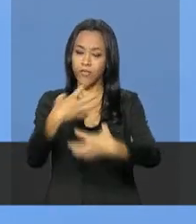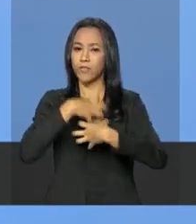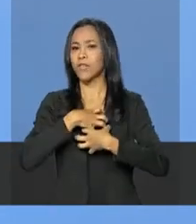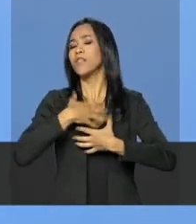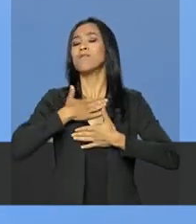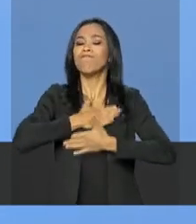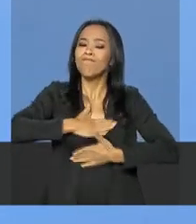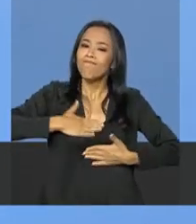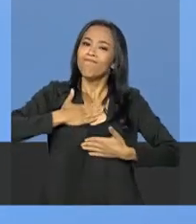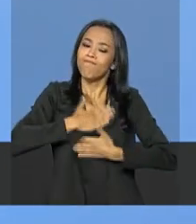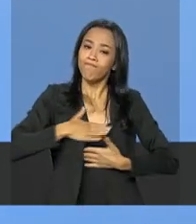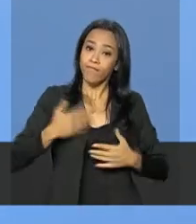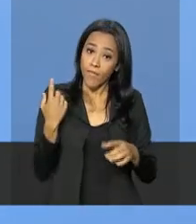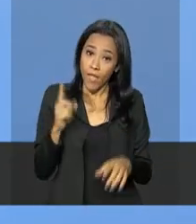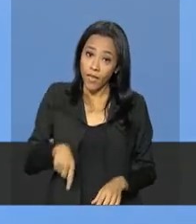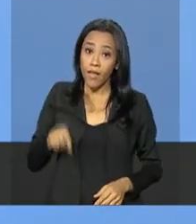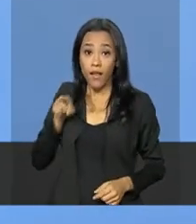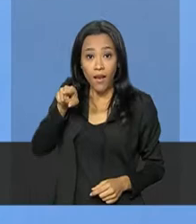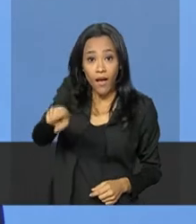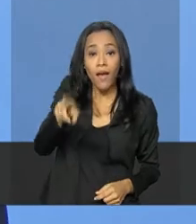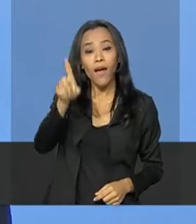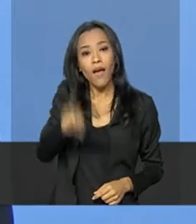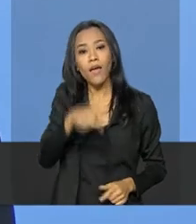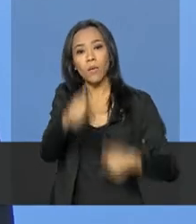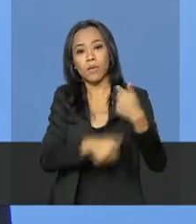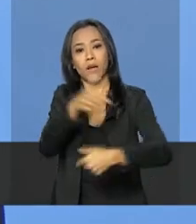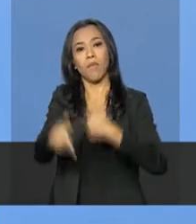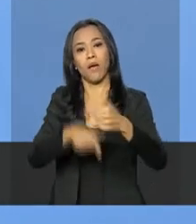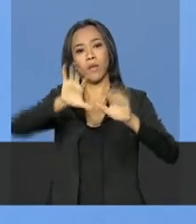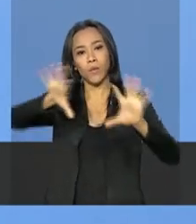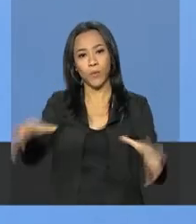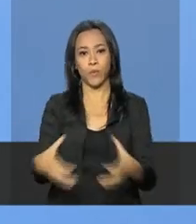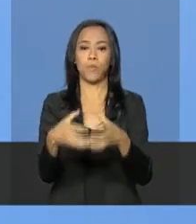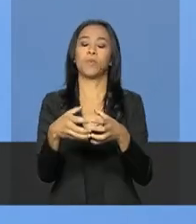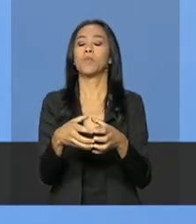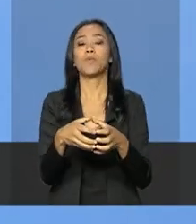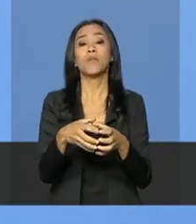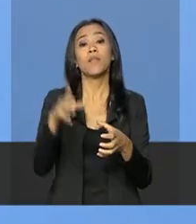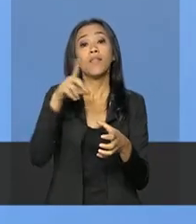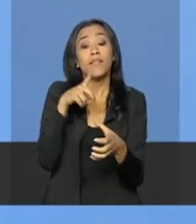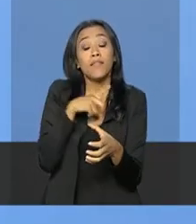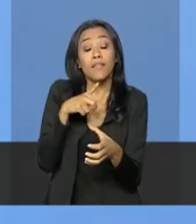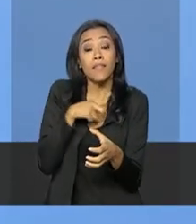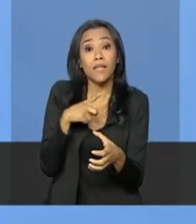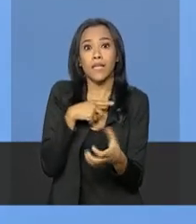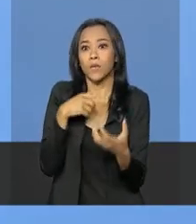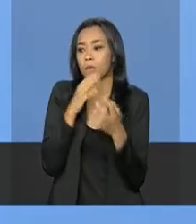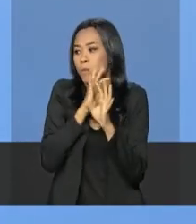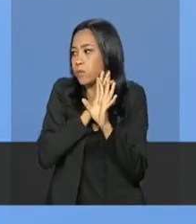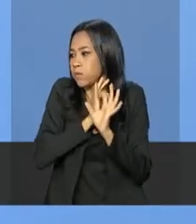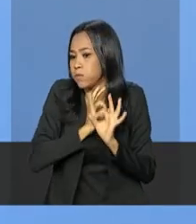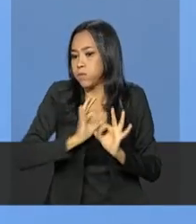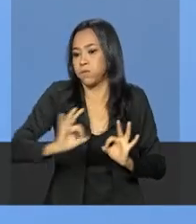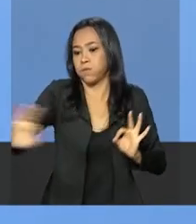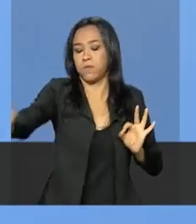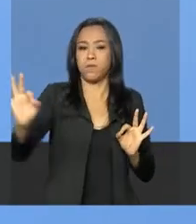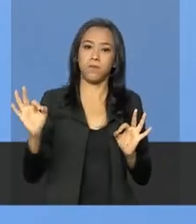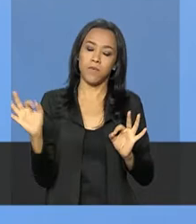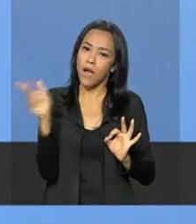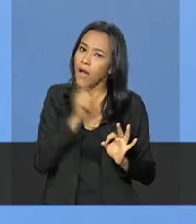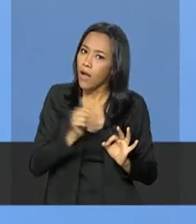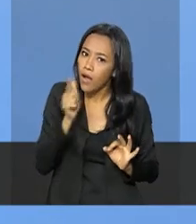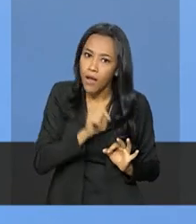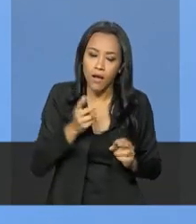é que lá é uma obra coletiva ela tem uma dimensão extraordinária alimenta de água